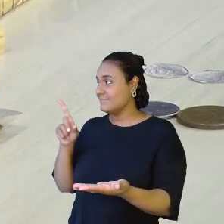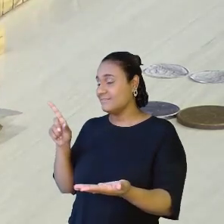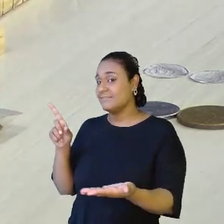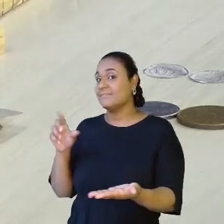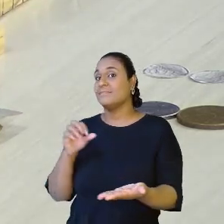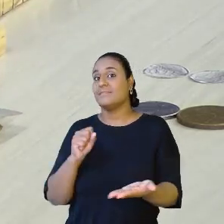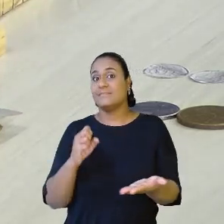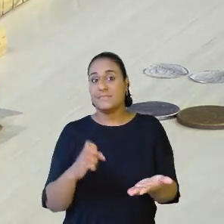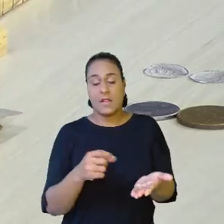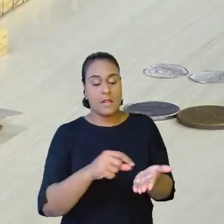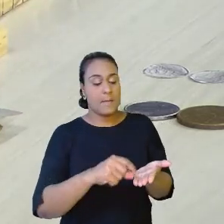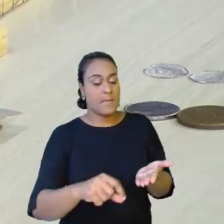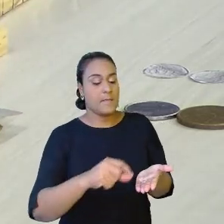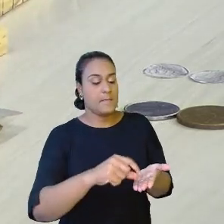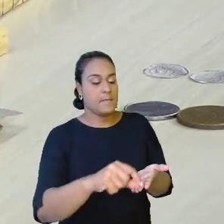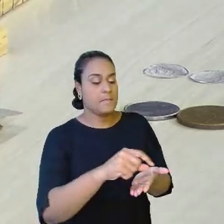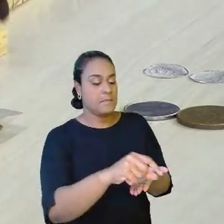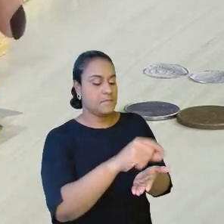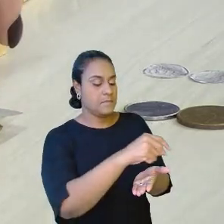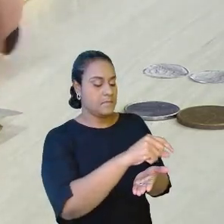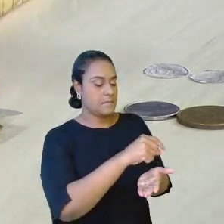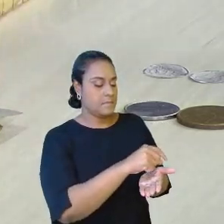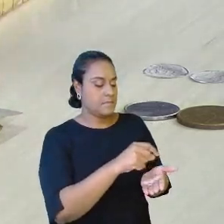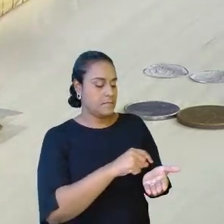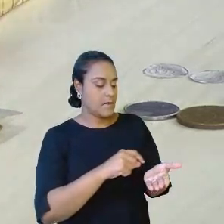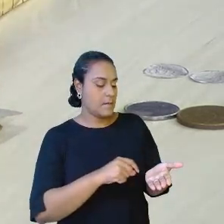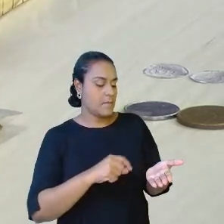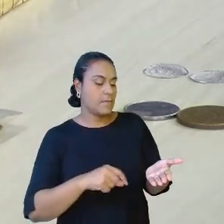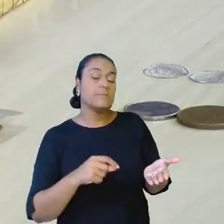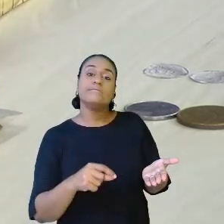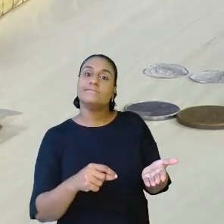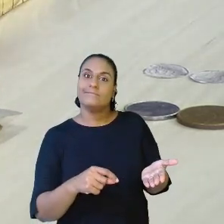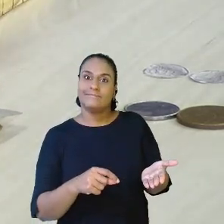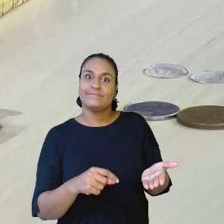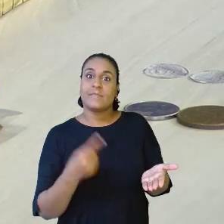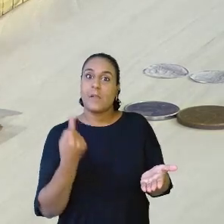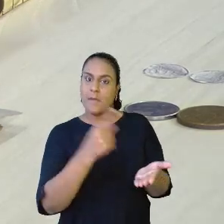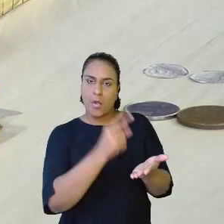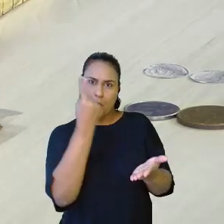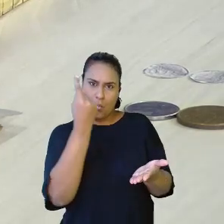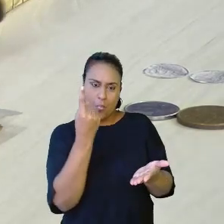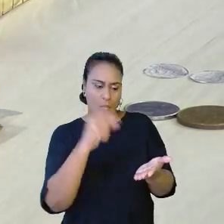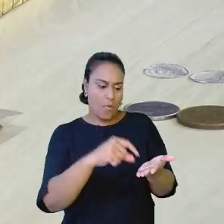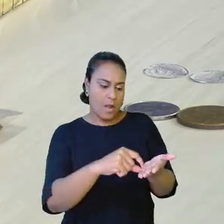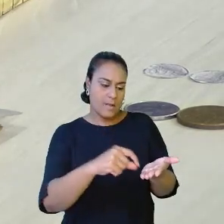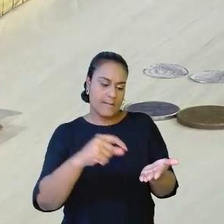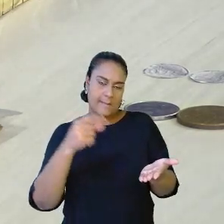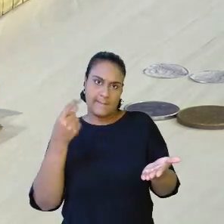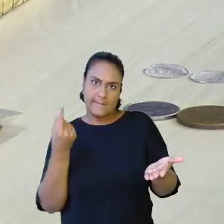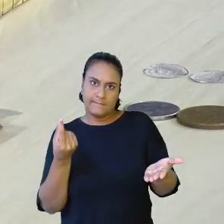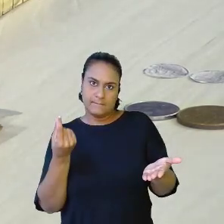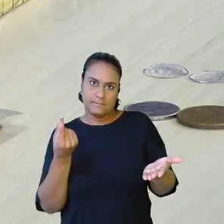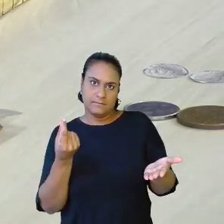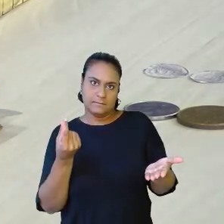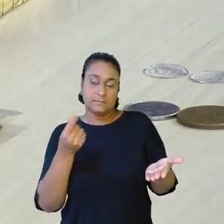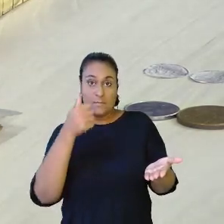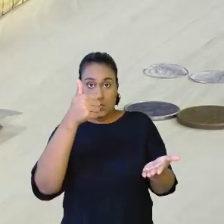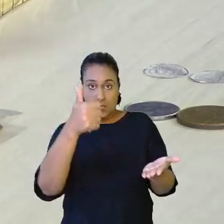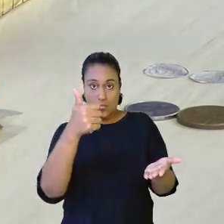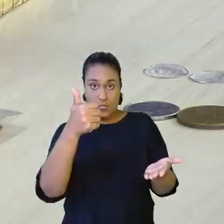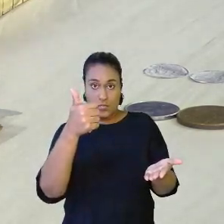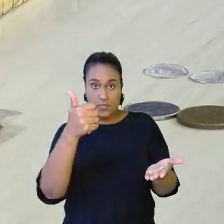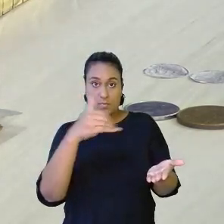partes iguais a essa, como esse meu cubinho, e eu pegar uma parte desta, eu vou ter o quê?